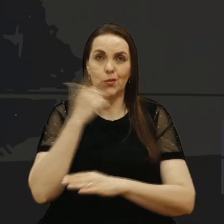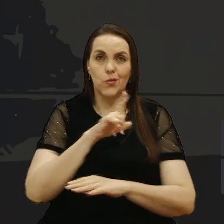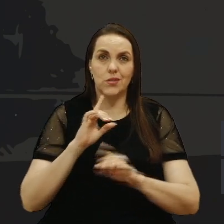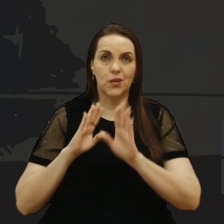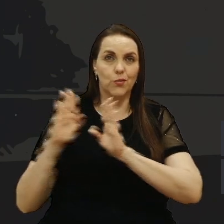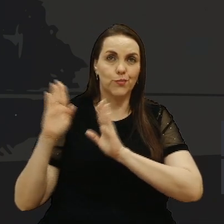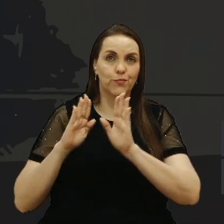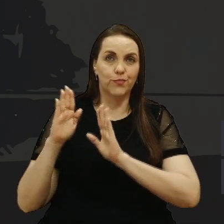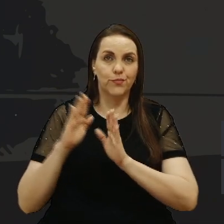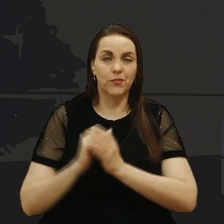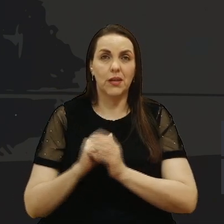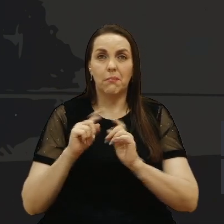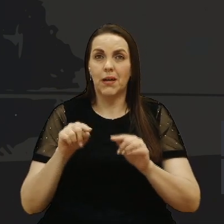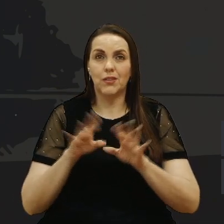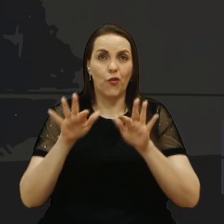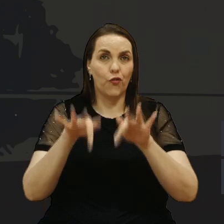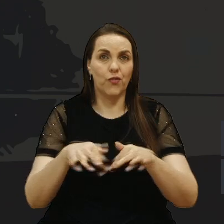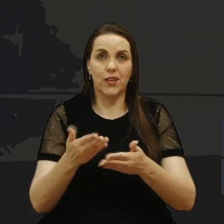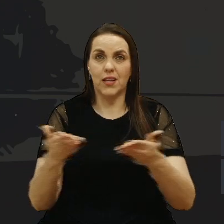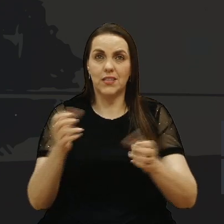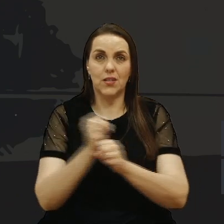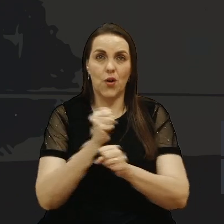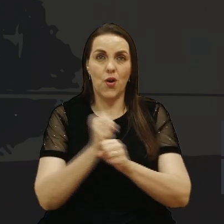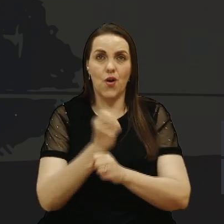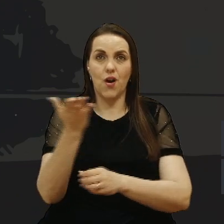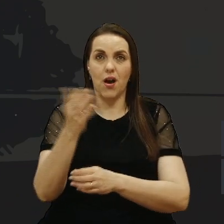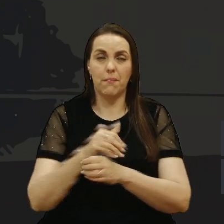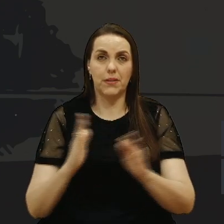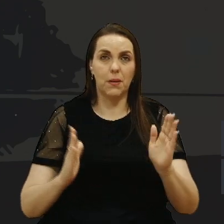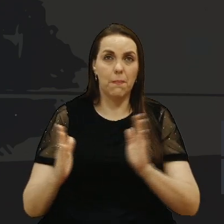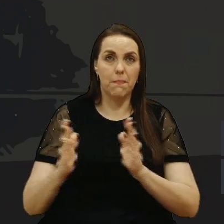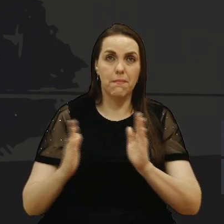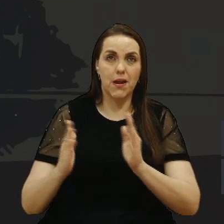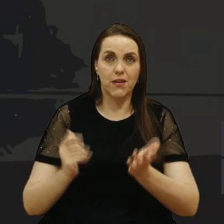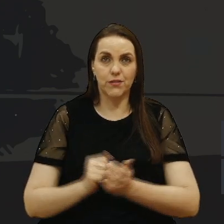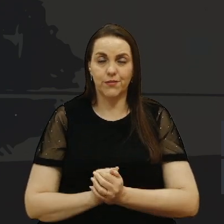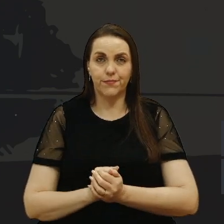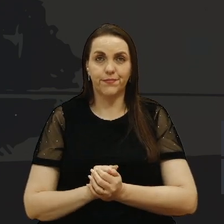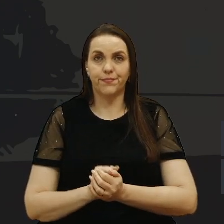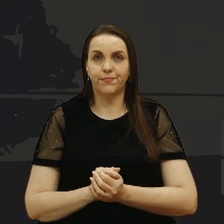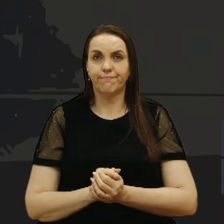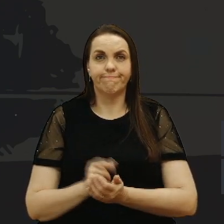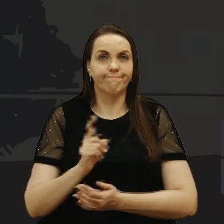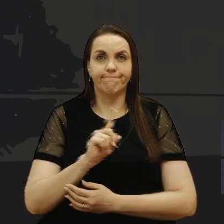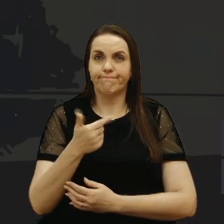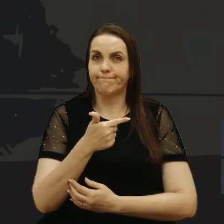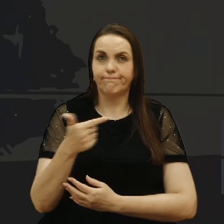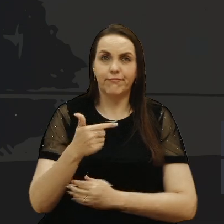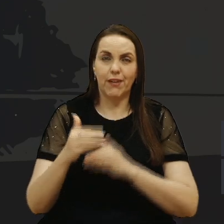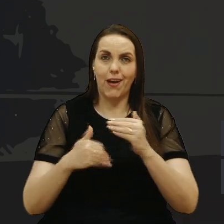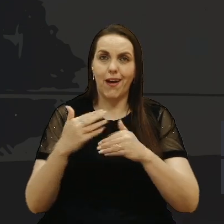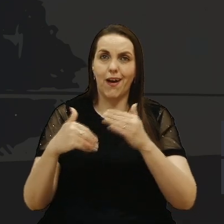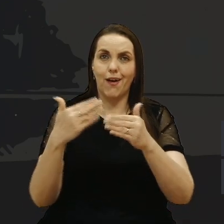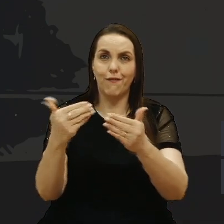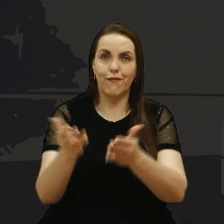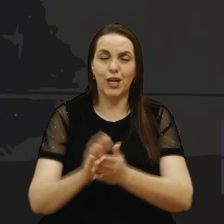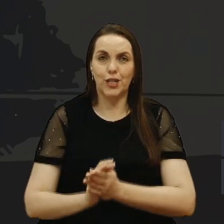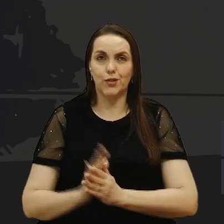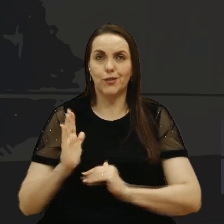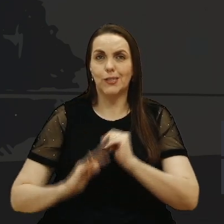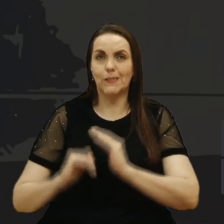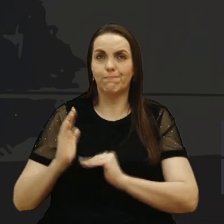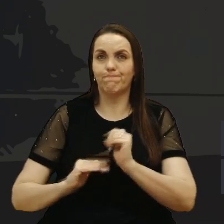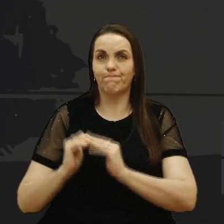licitação e que não concluiu as obras dentro dos prazos, que não teve o avanço de